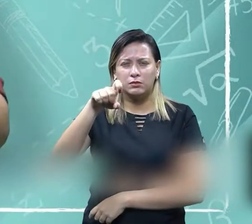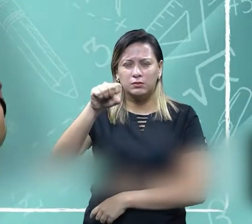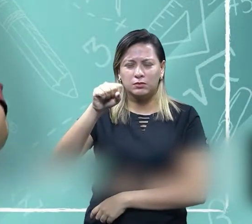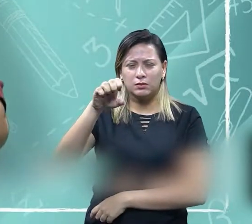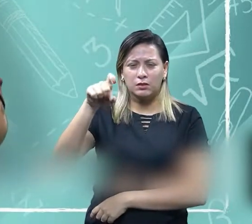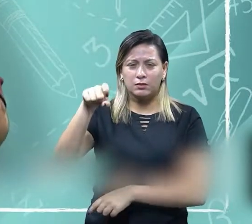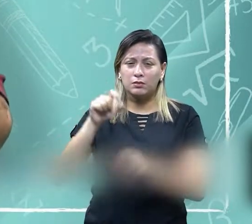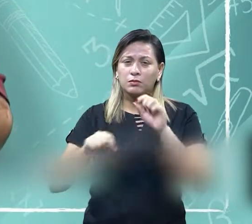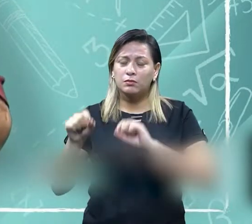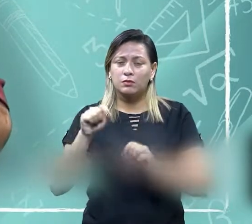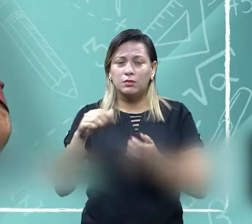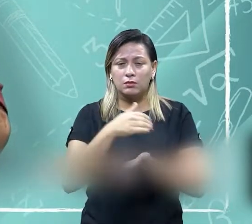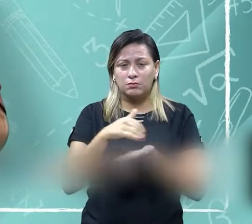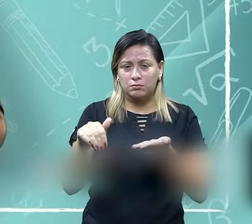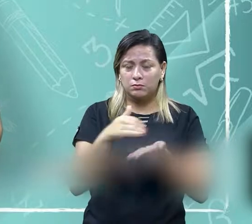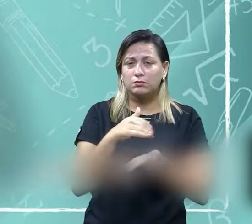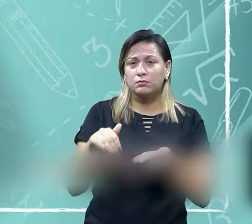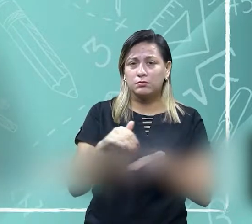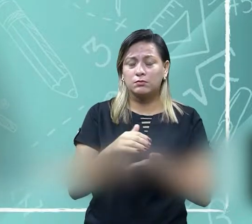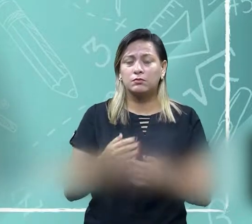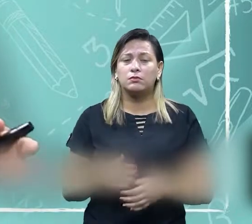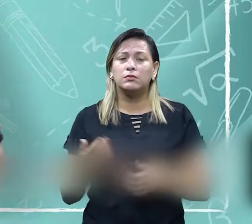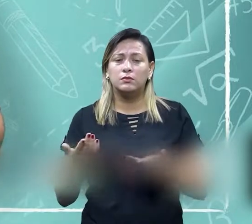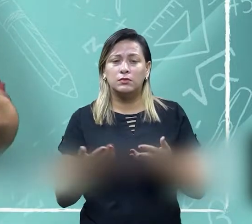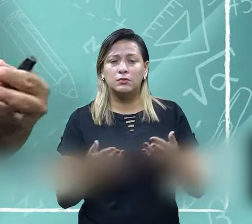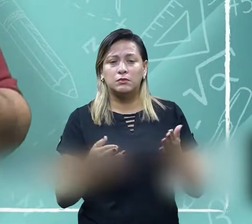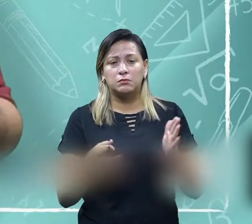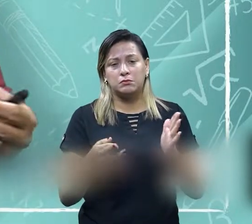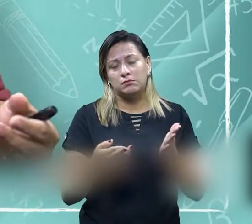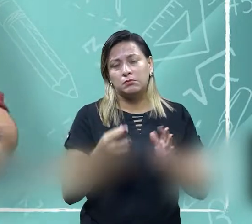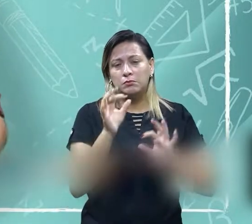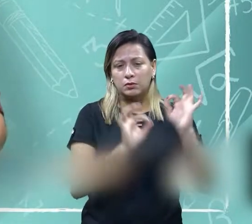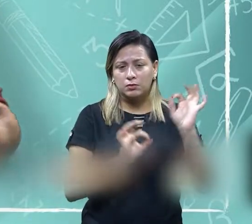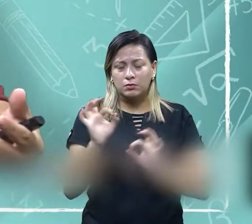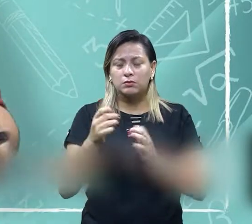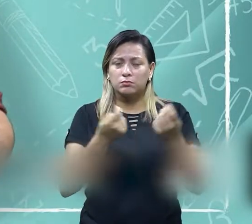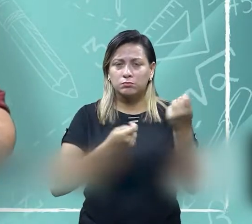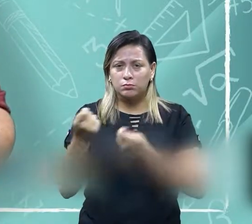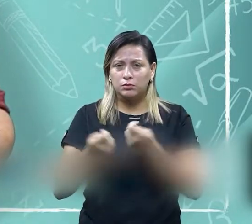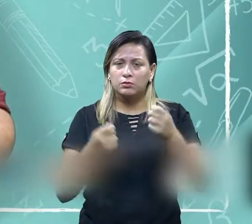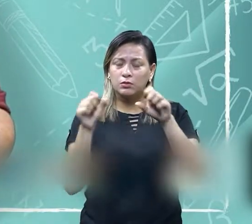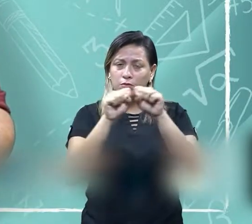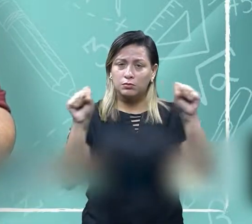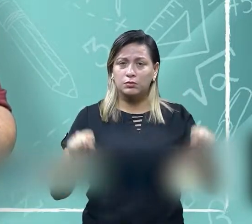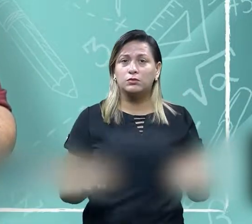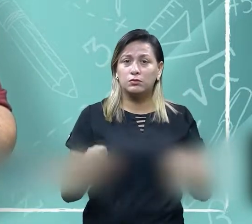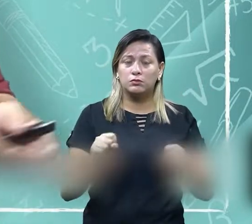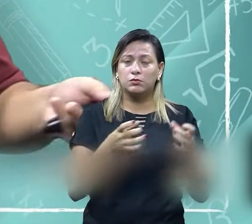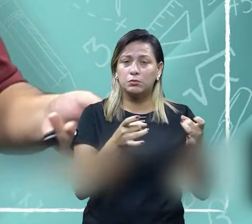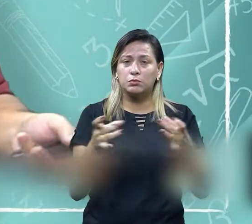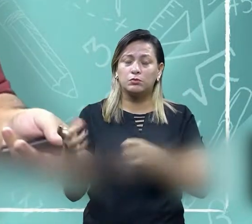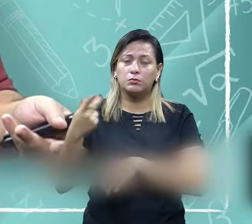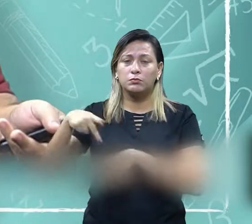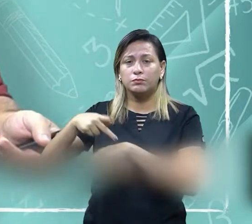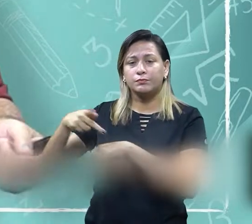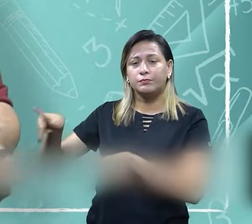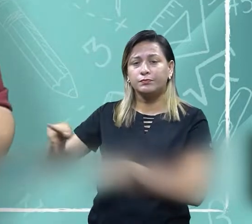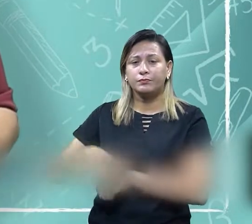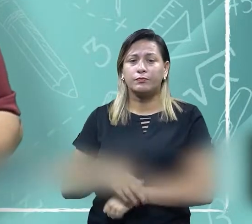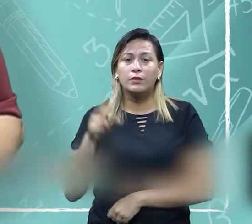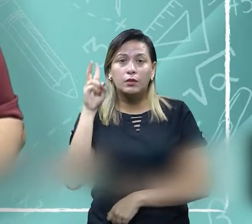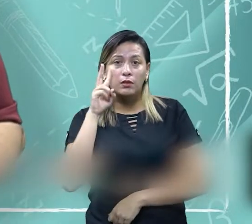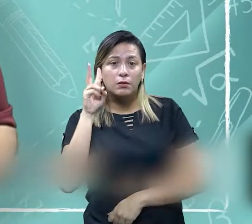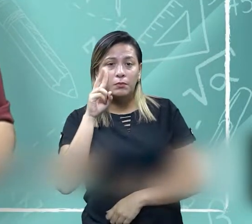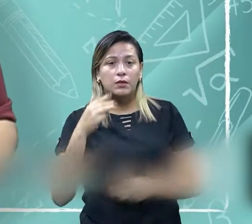secretaria responsável por regulamentar esse controle e controlar os sistemas do comércio exterior. Quando você lembrar alguém